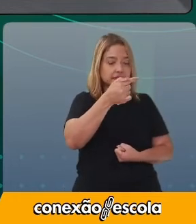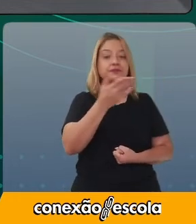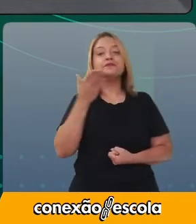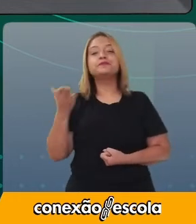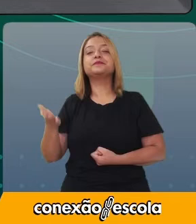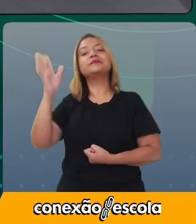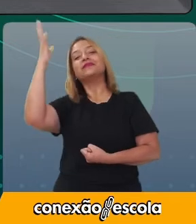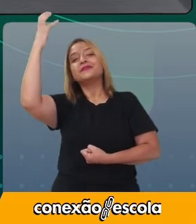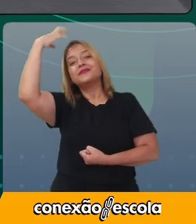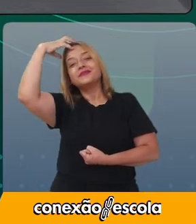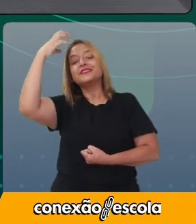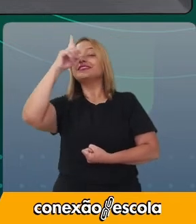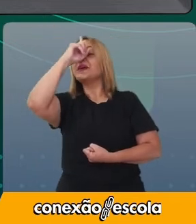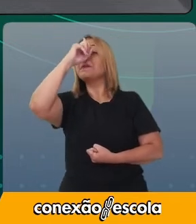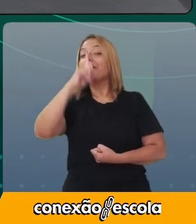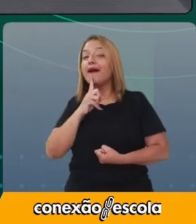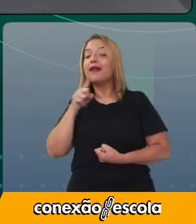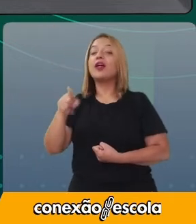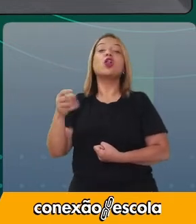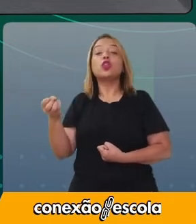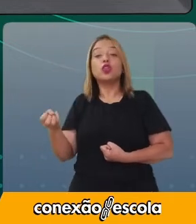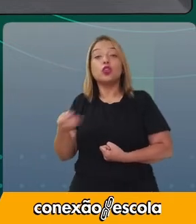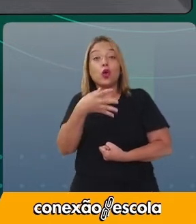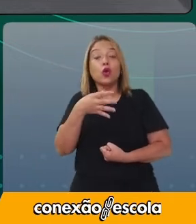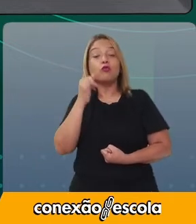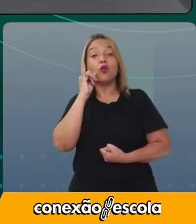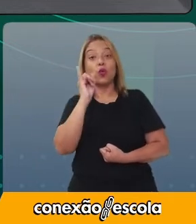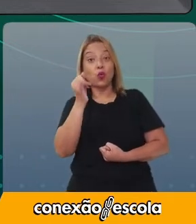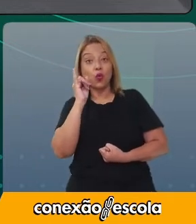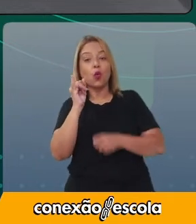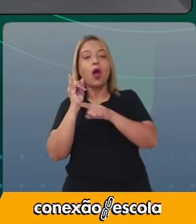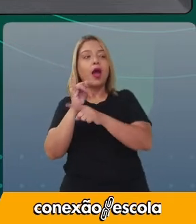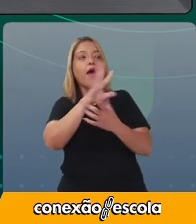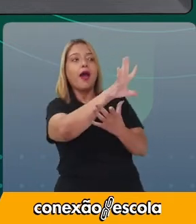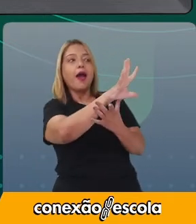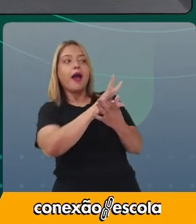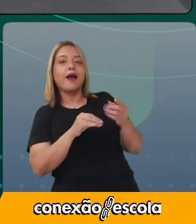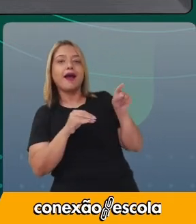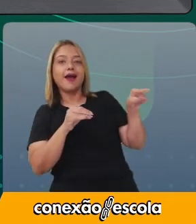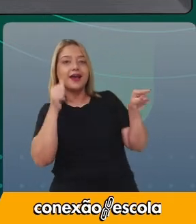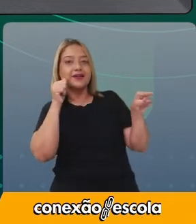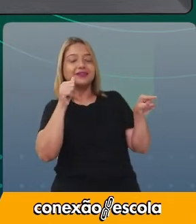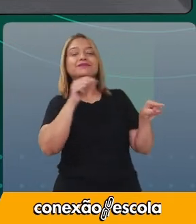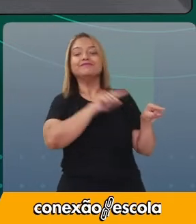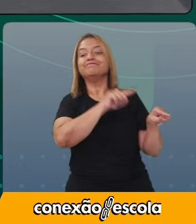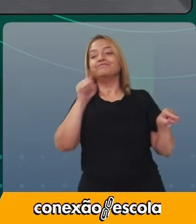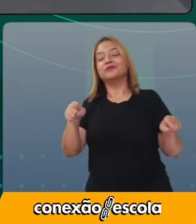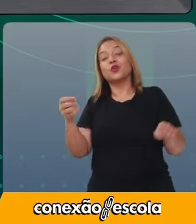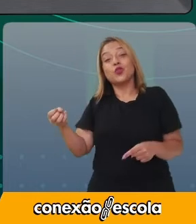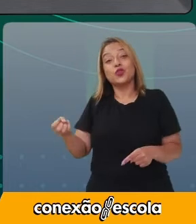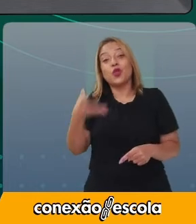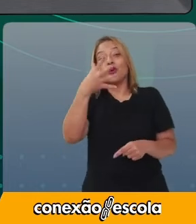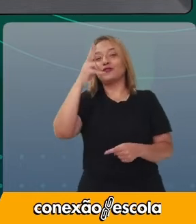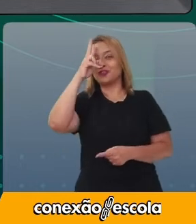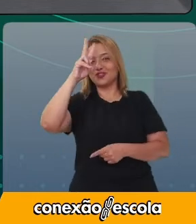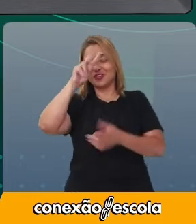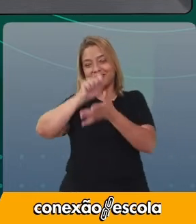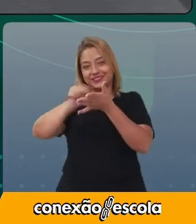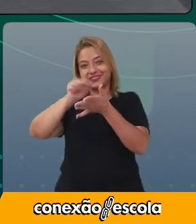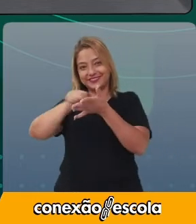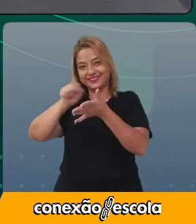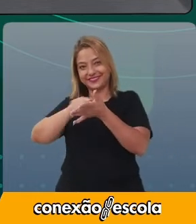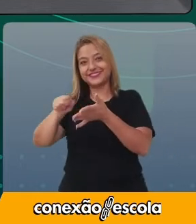E Chapeuzinho Amarelo, um conto inspirado no Chapeuzinho Vermelho e